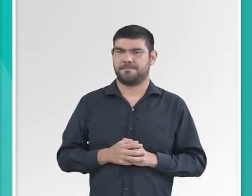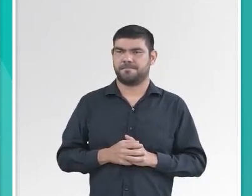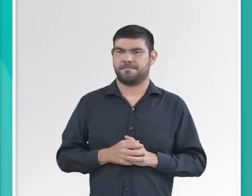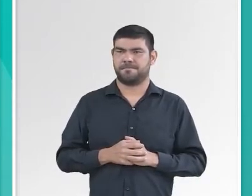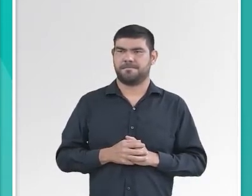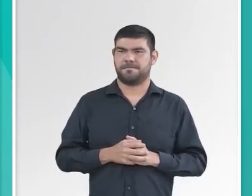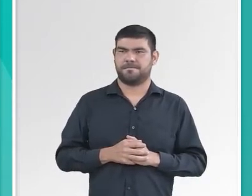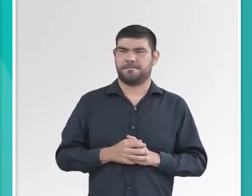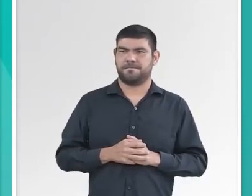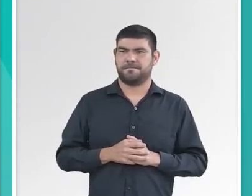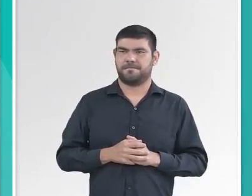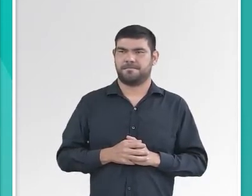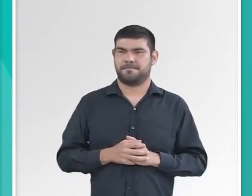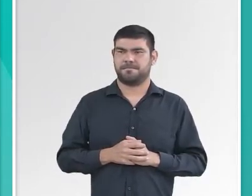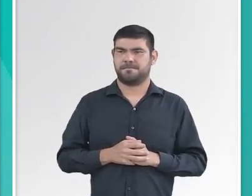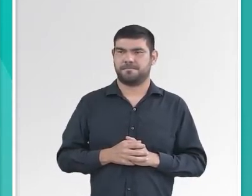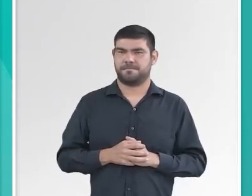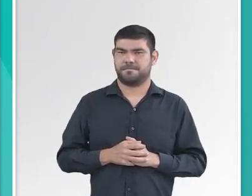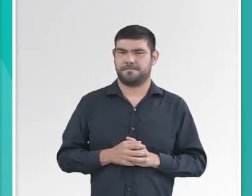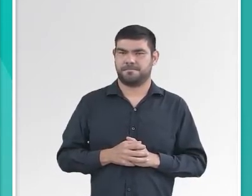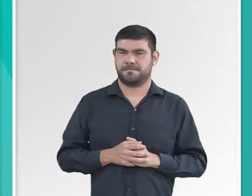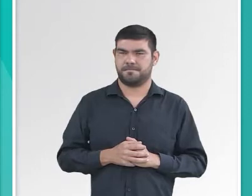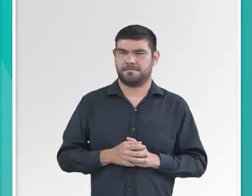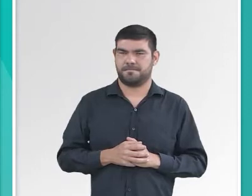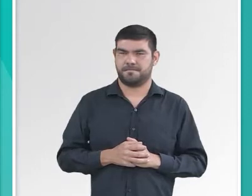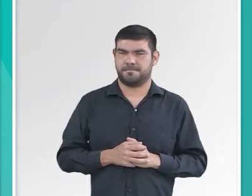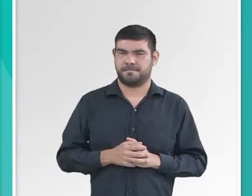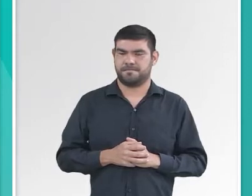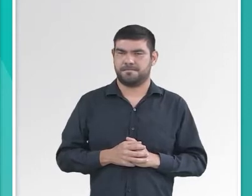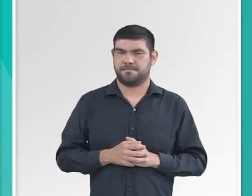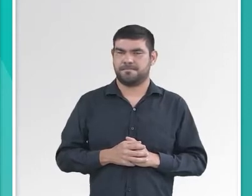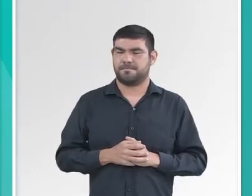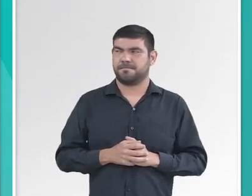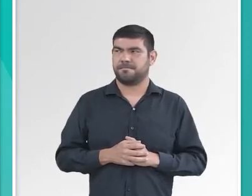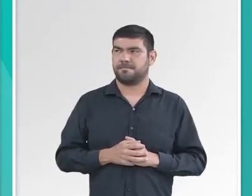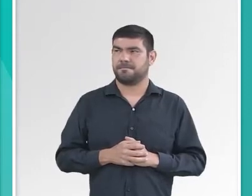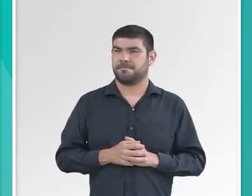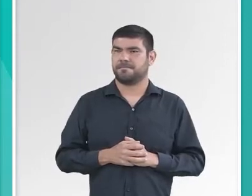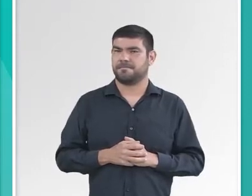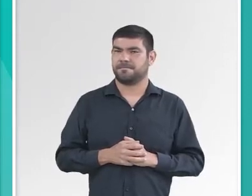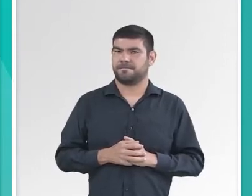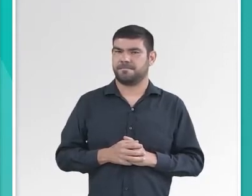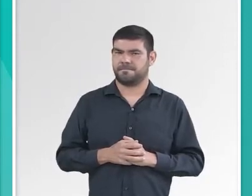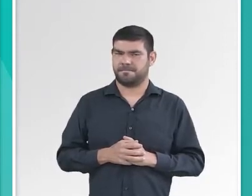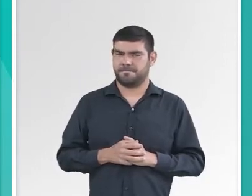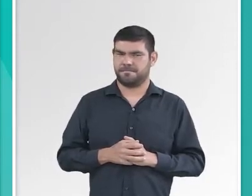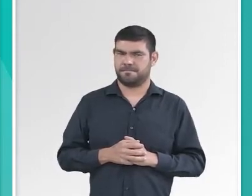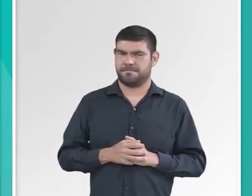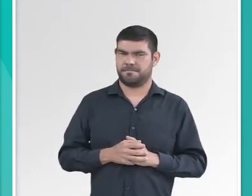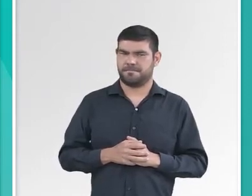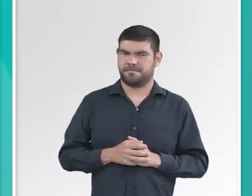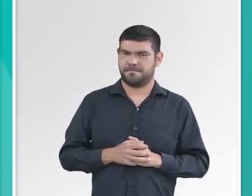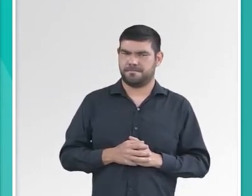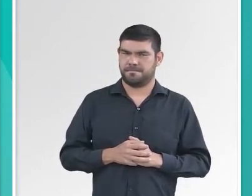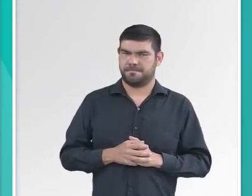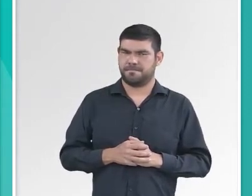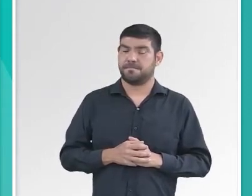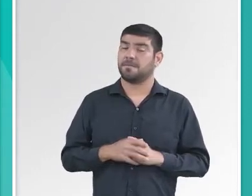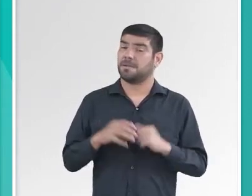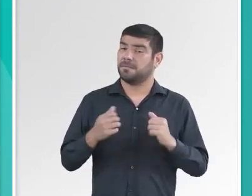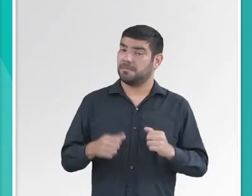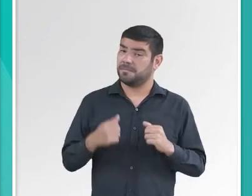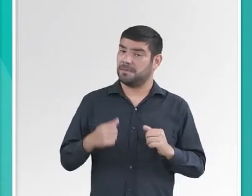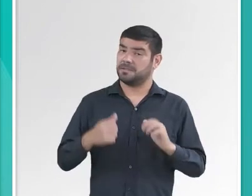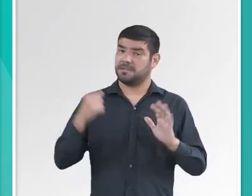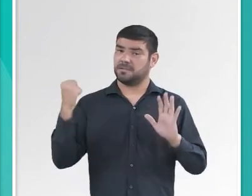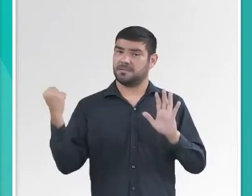caso, devendo ser pautado por noções teóricas, técnicas ou textuais, ou seja, a crítica deve ter algum tipo de